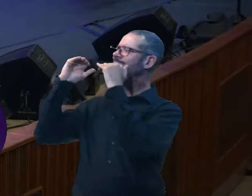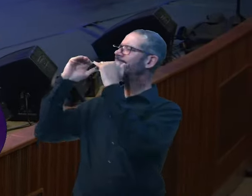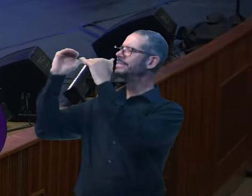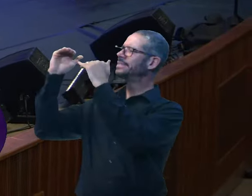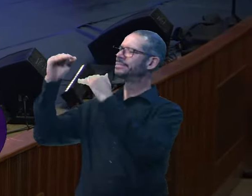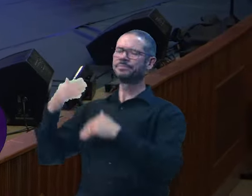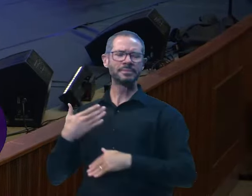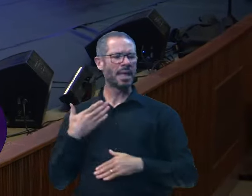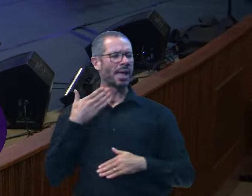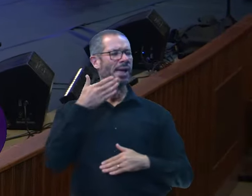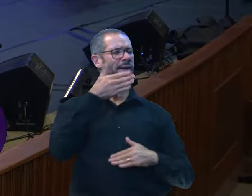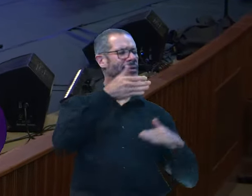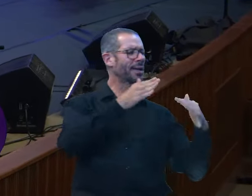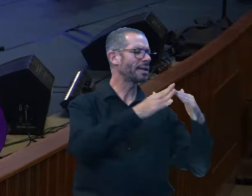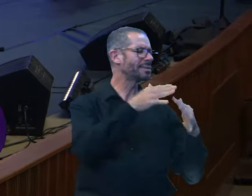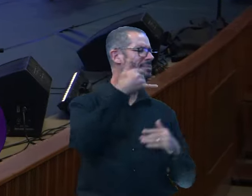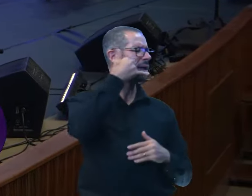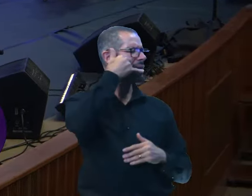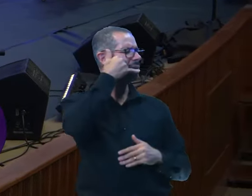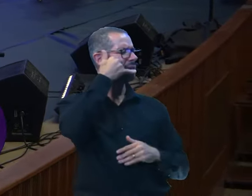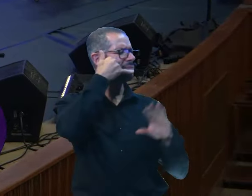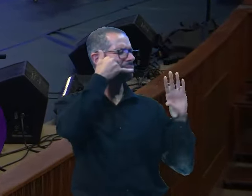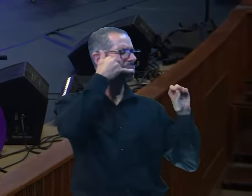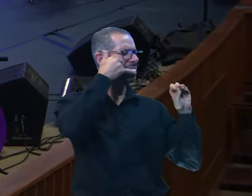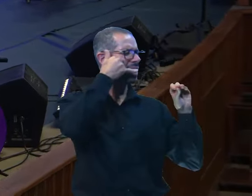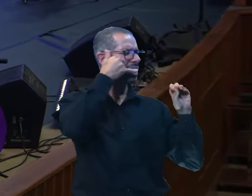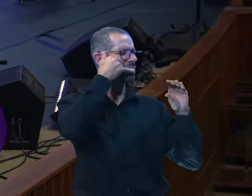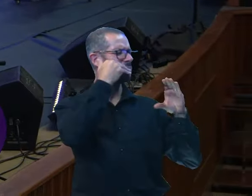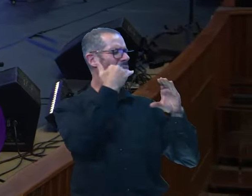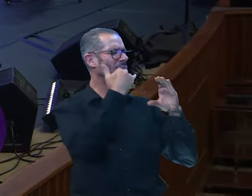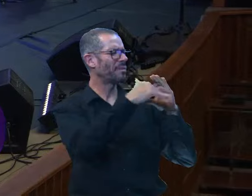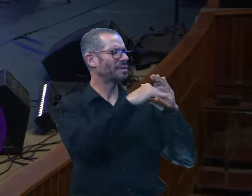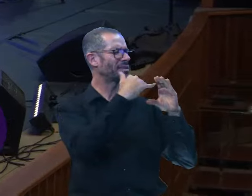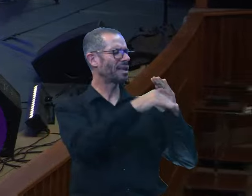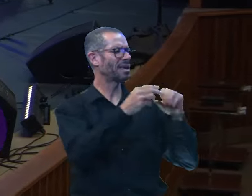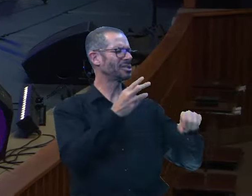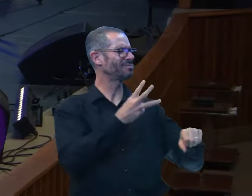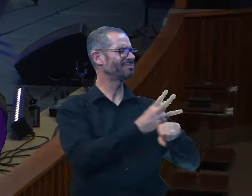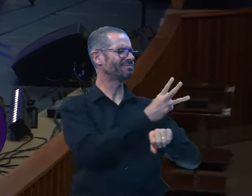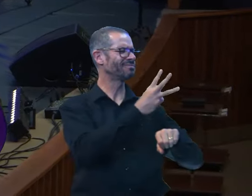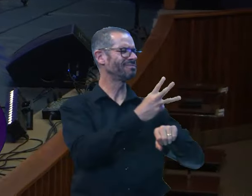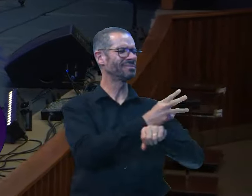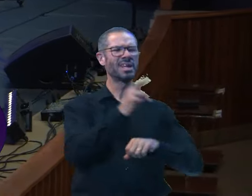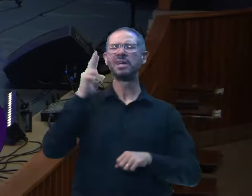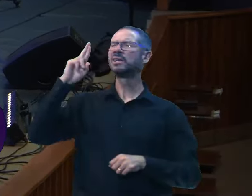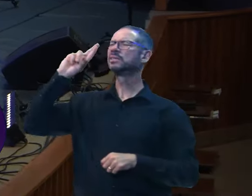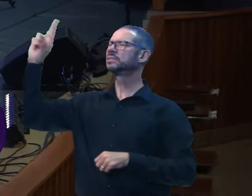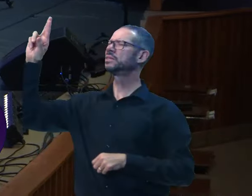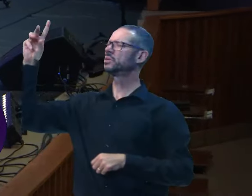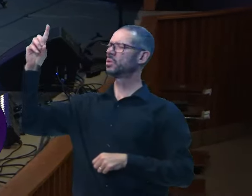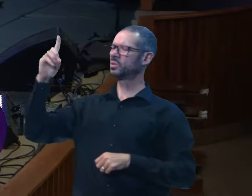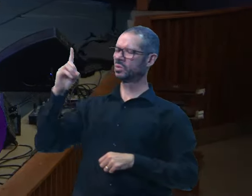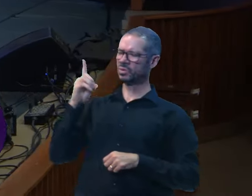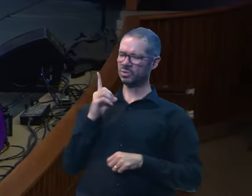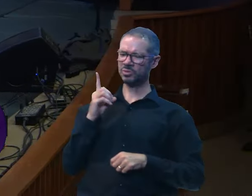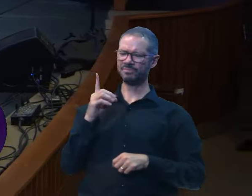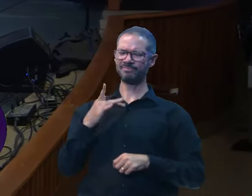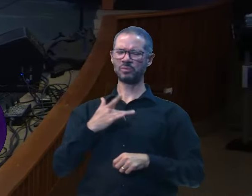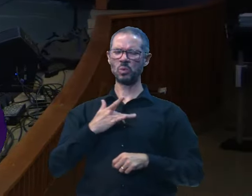a casa de alguém, telefonar para alguém, mandar mensagem. Que o Senhor se manifeste através disso.